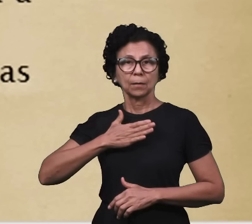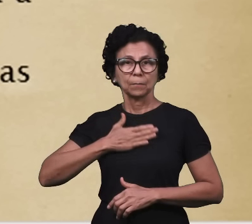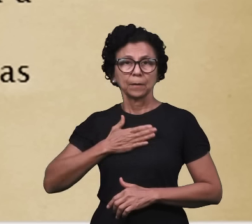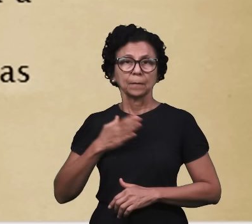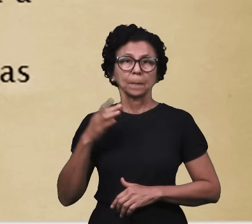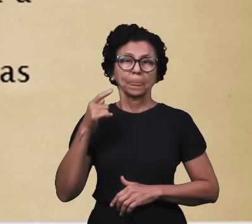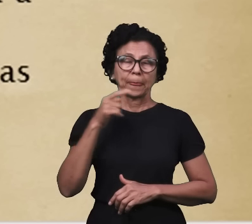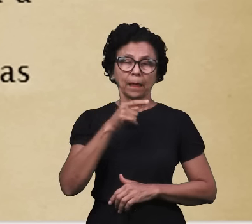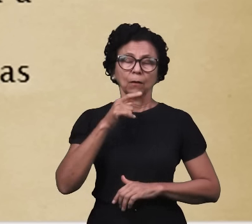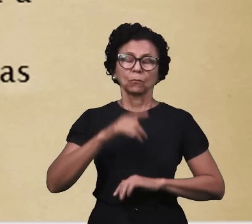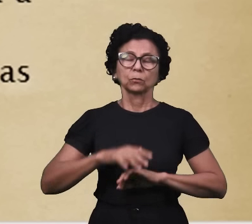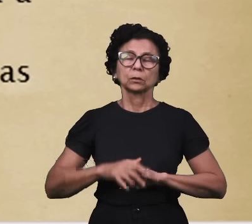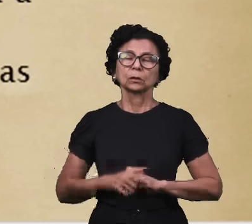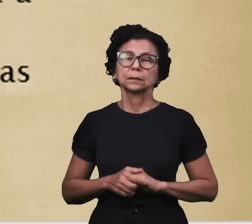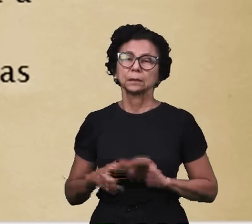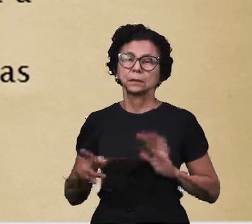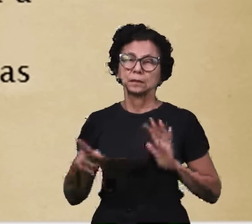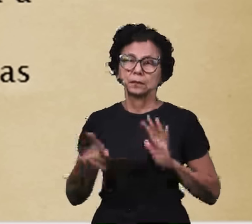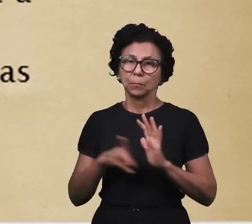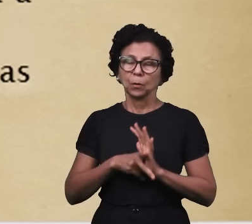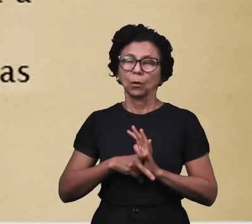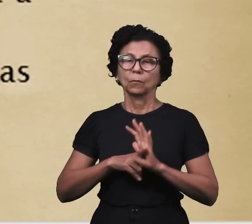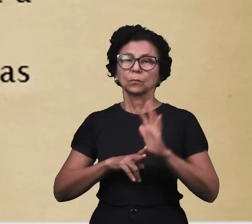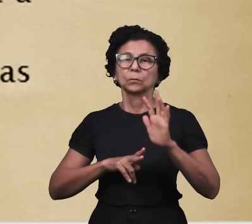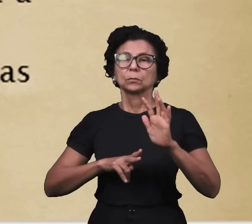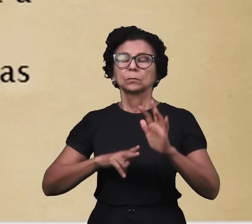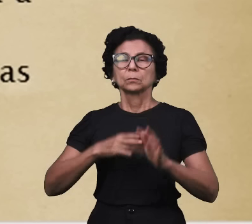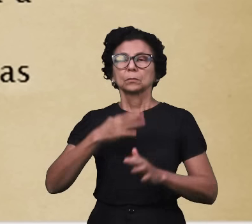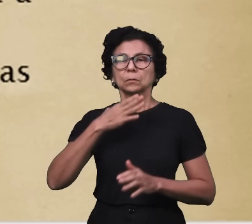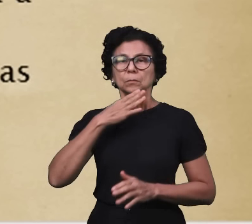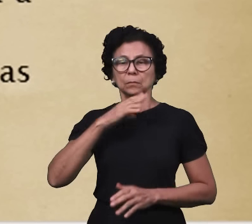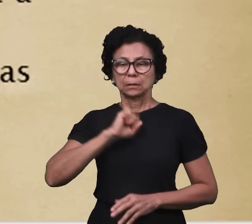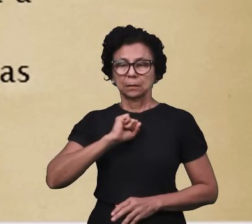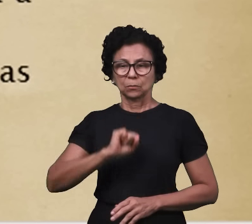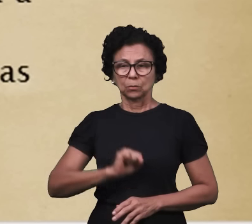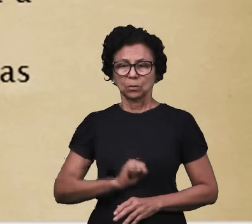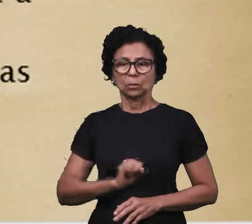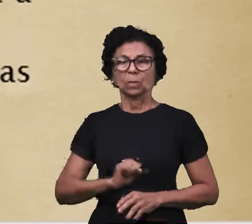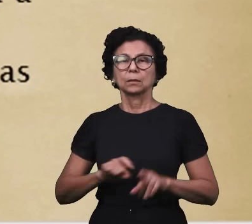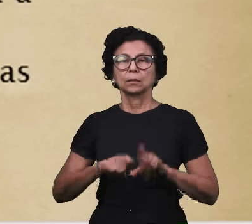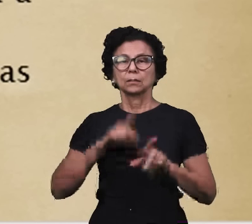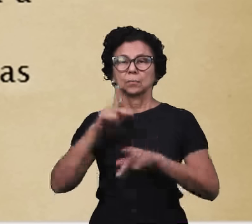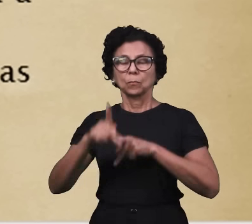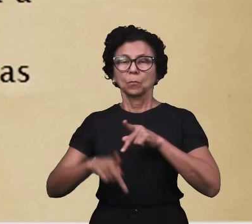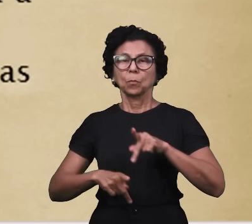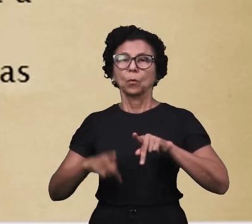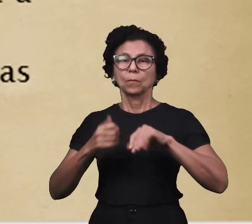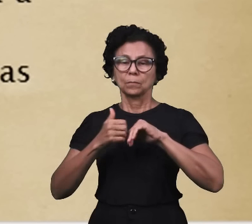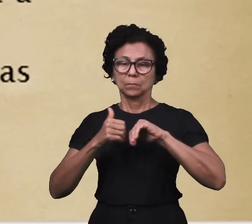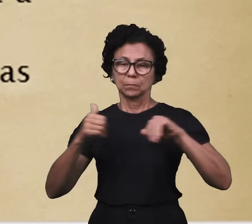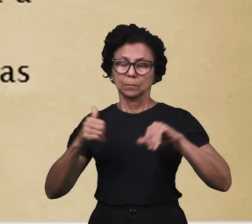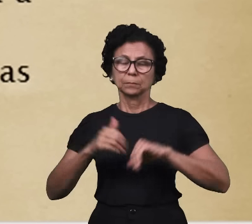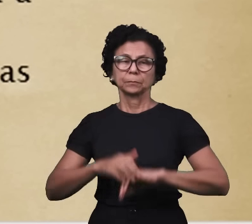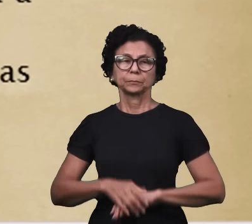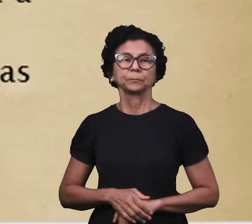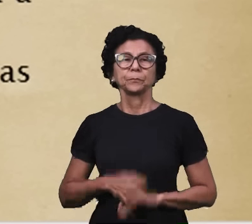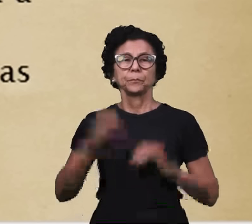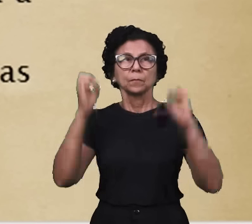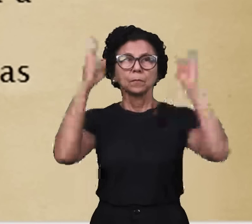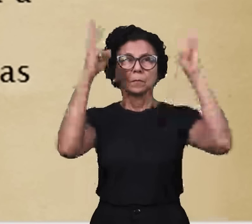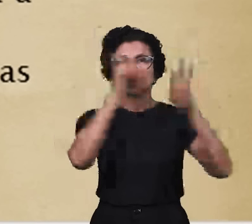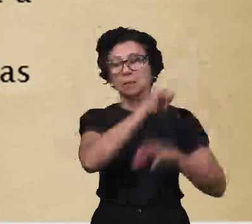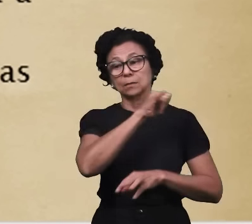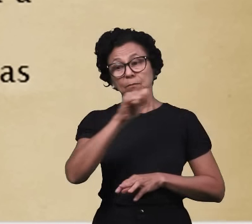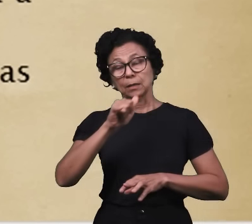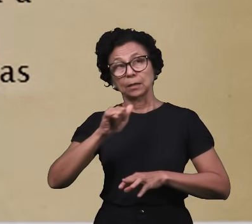sacerdotal e o povo santo. Essas são as palavras que falarás aos filhos de Israel. Esse texto é